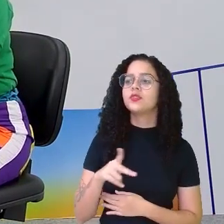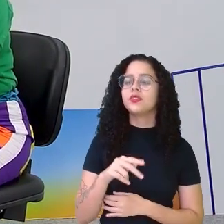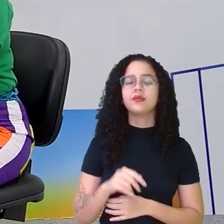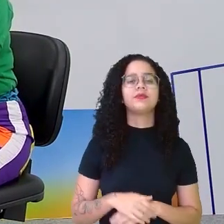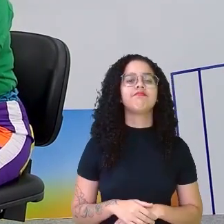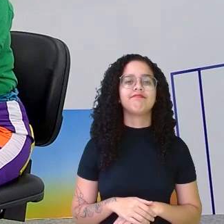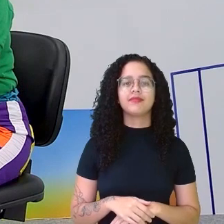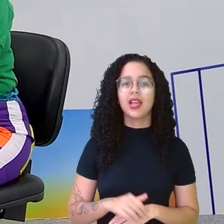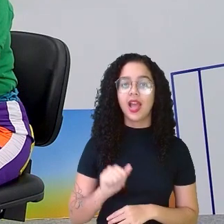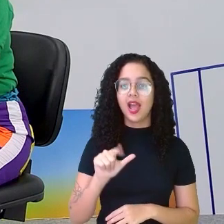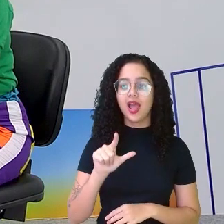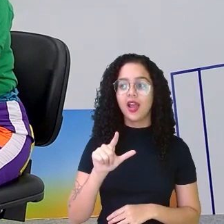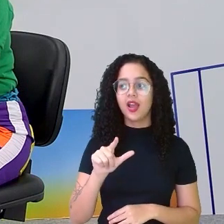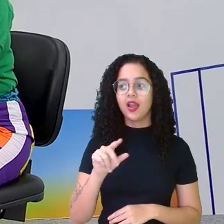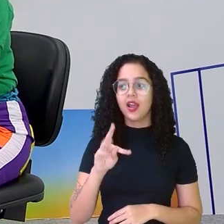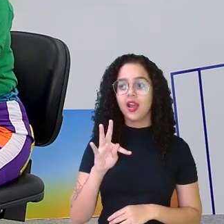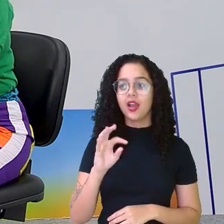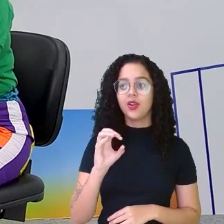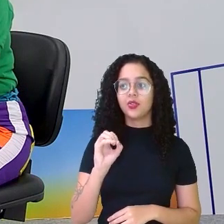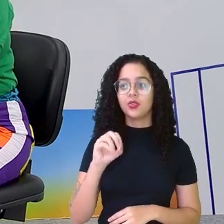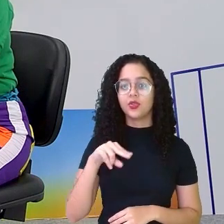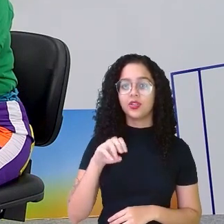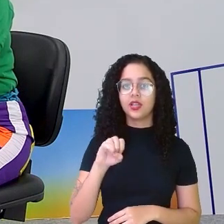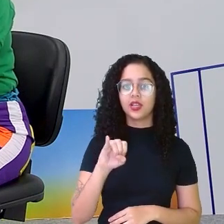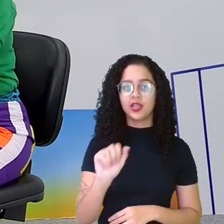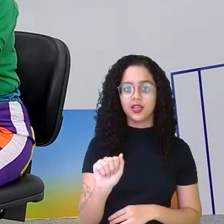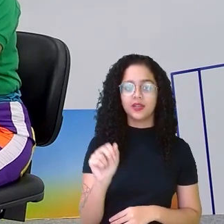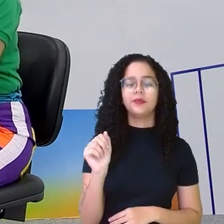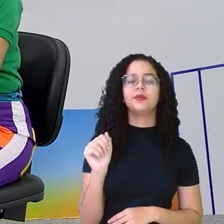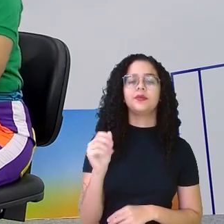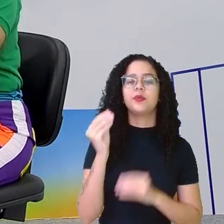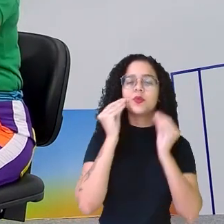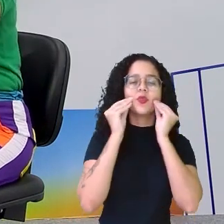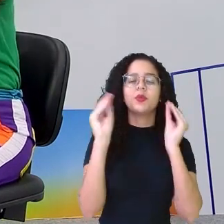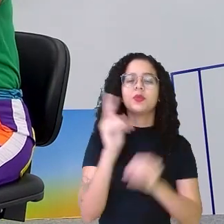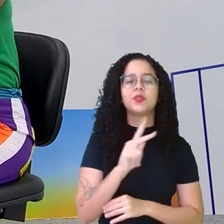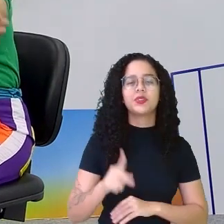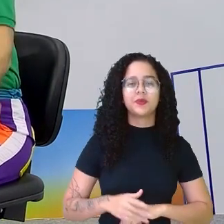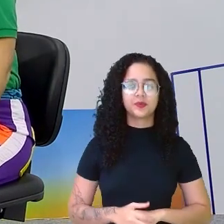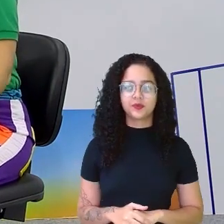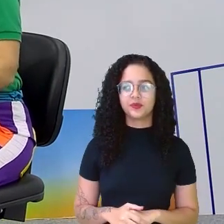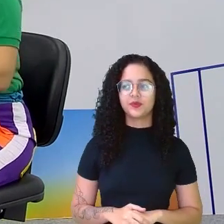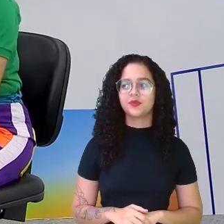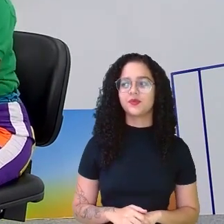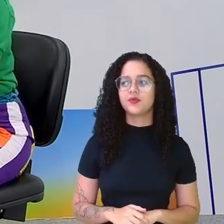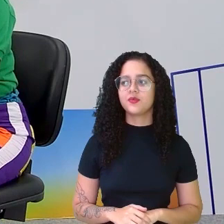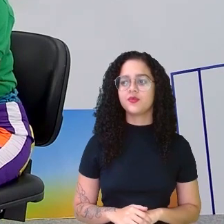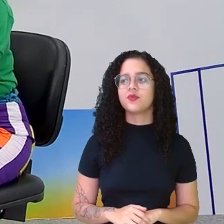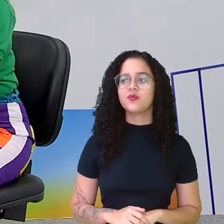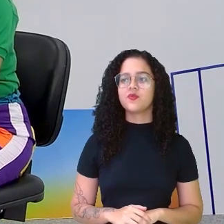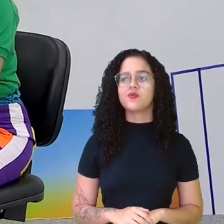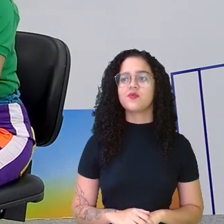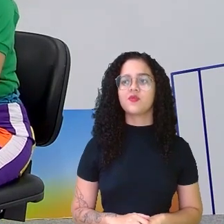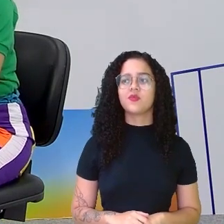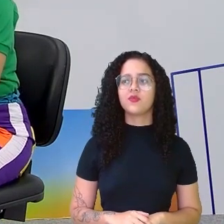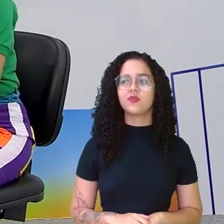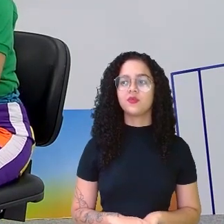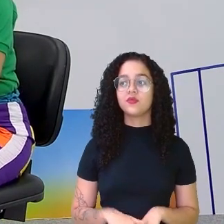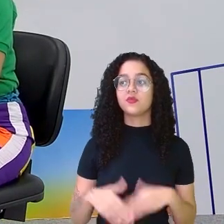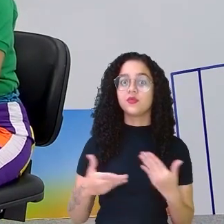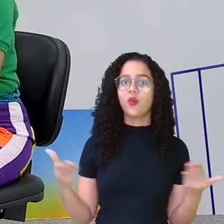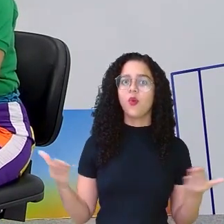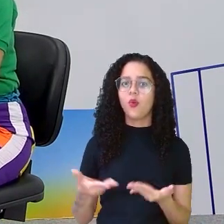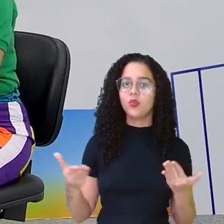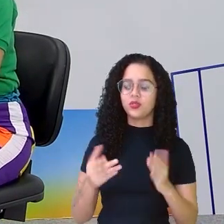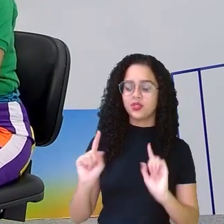Altineia. Altineia? Altineia. Pronto, um beijo para a professora também, bem grandão. Então, e hoje o